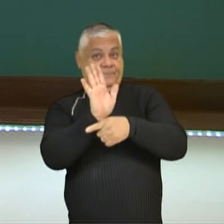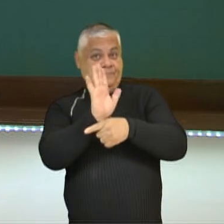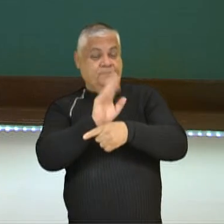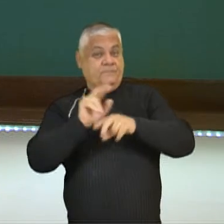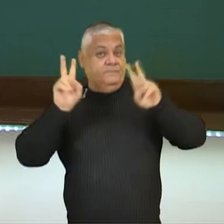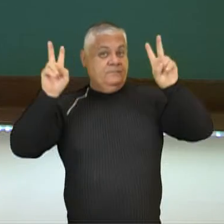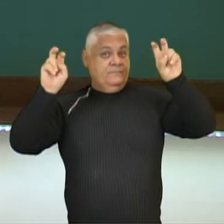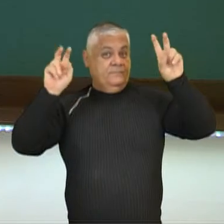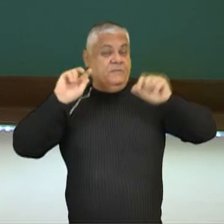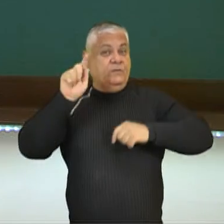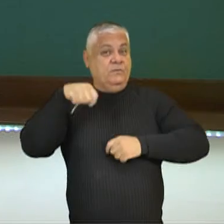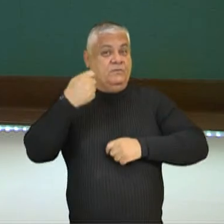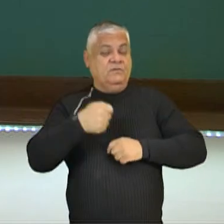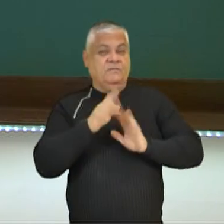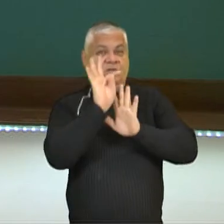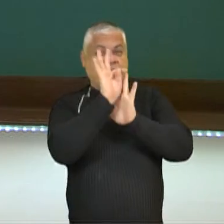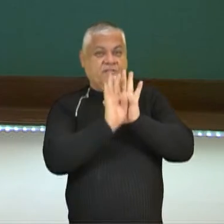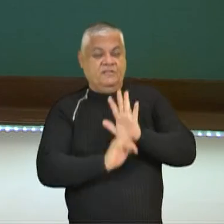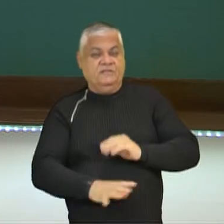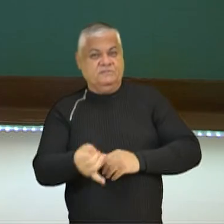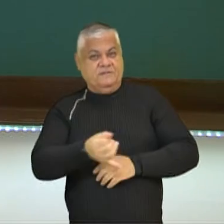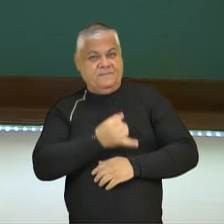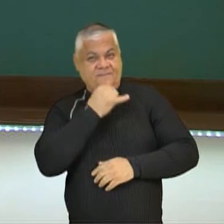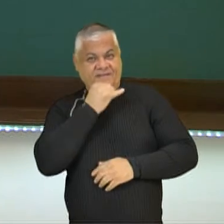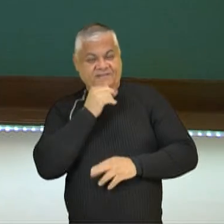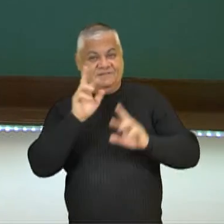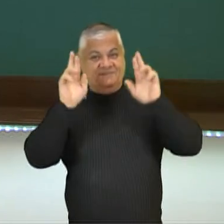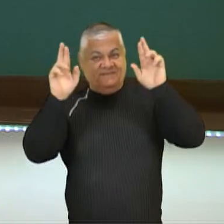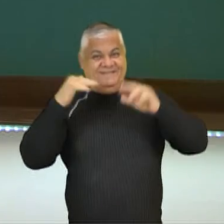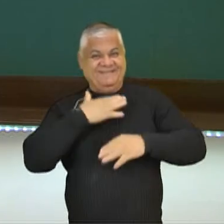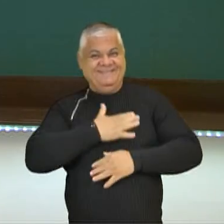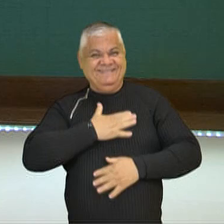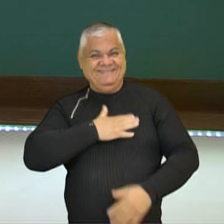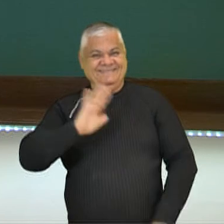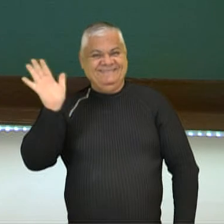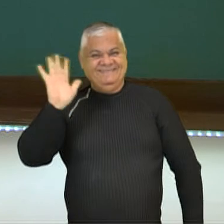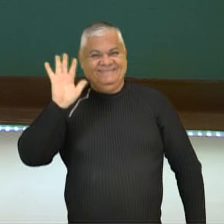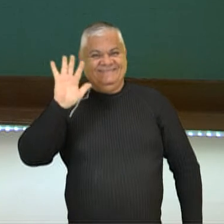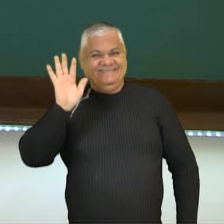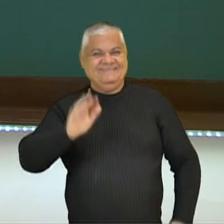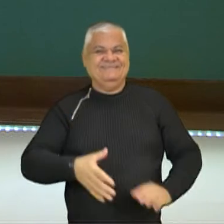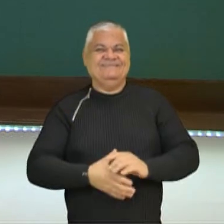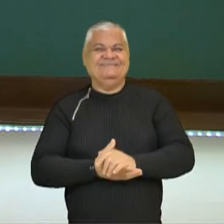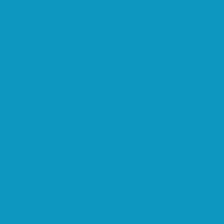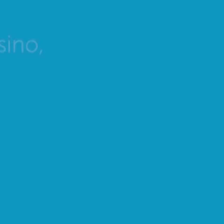nós falamos sobre o texto dramático. Eu espero que vocês tenham gostado. Até breve.